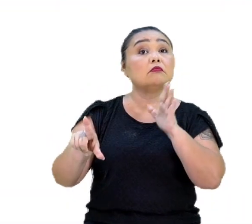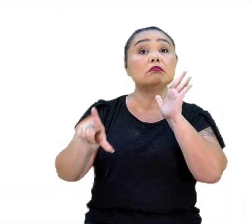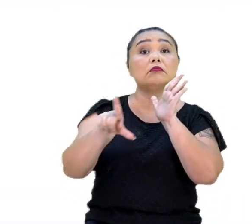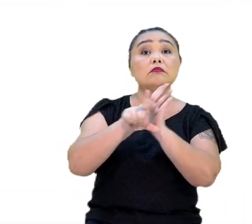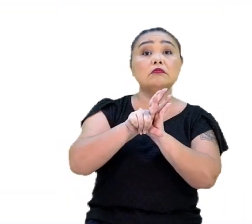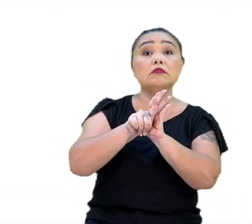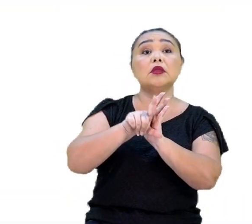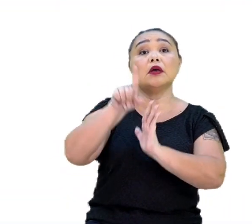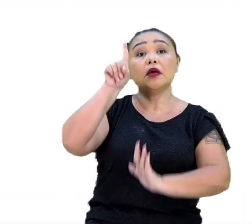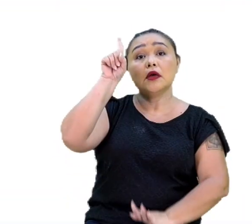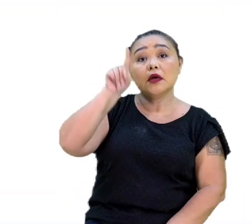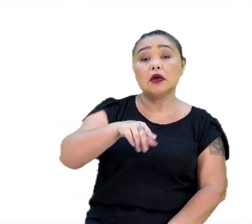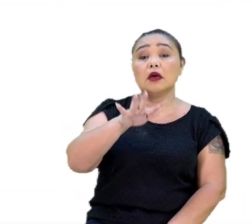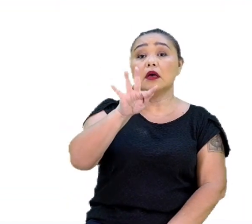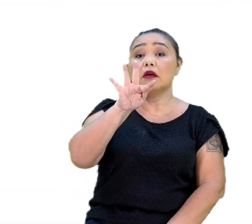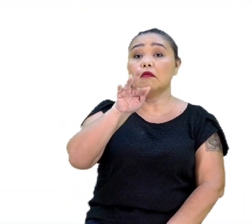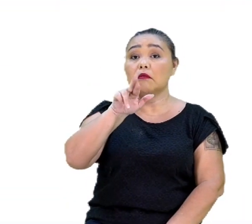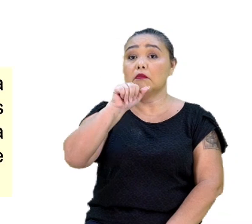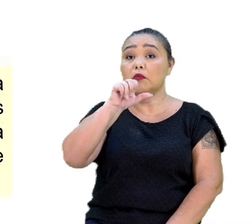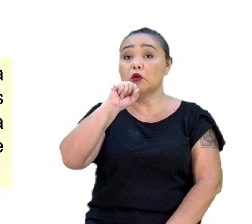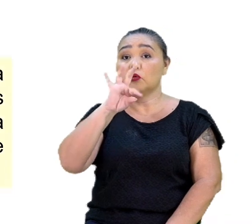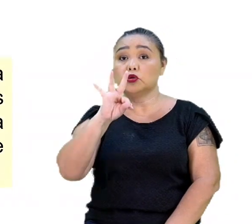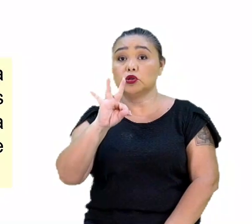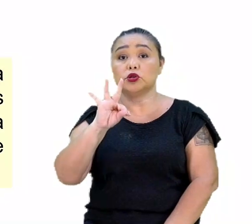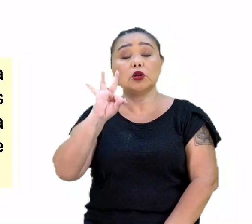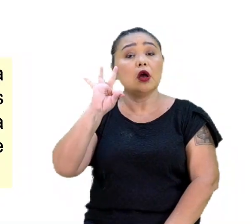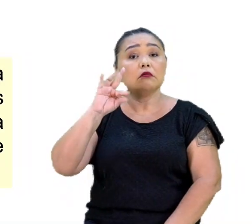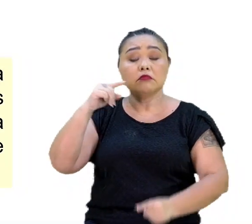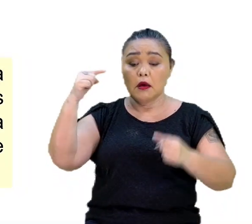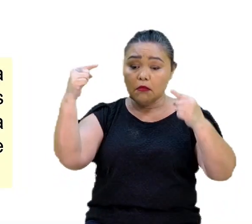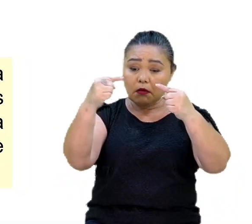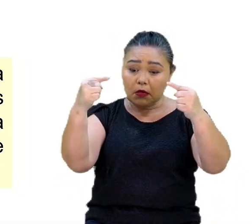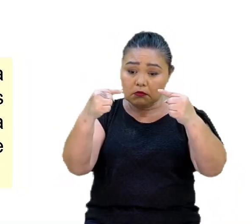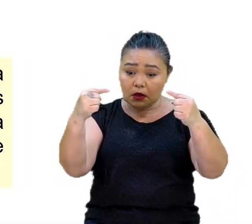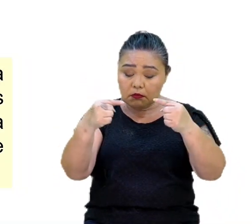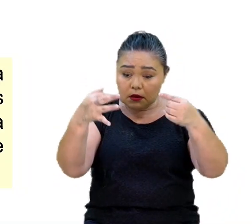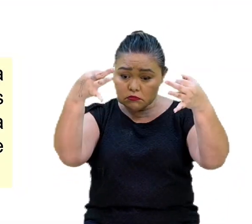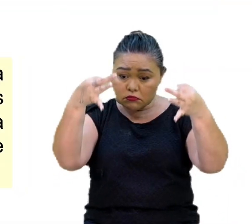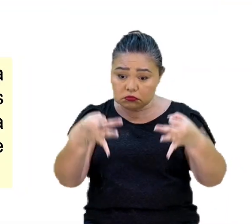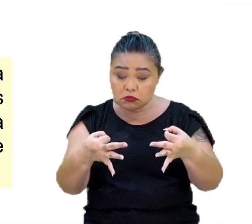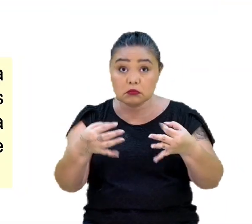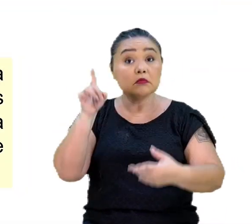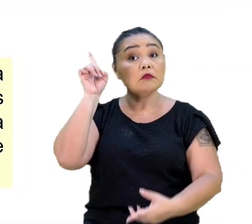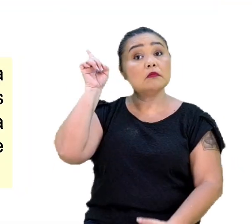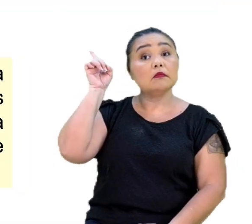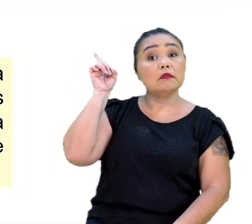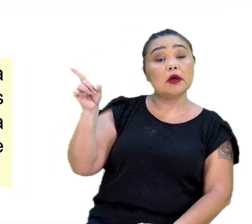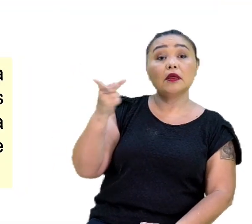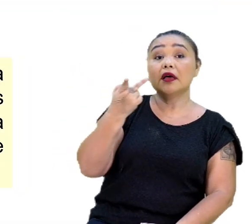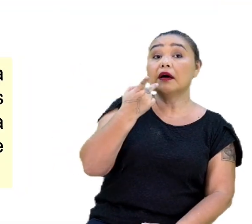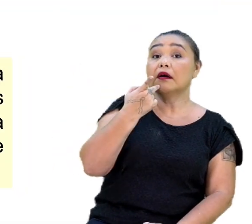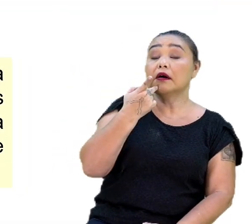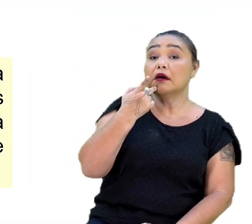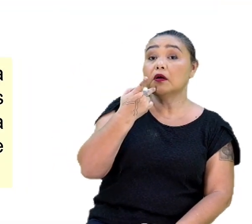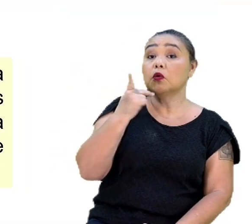Proust, que é a lei das proporções bem definidas. Aqui, gente, ele está dizendo que